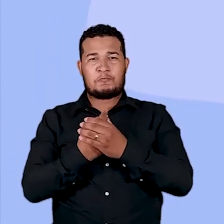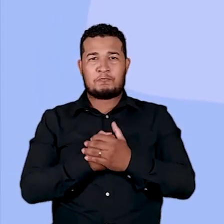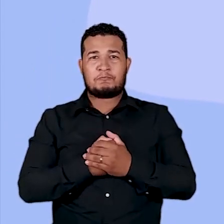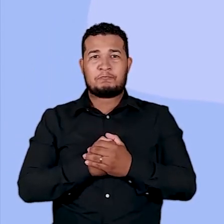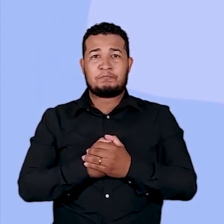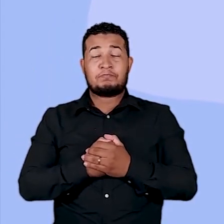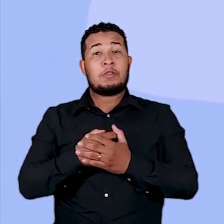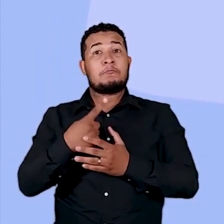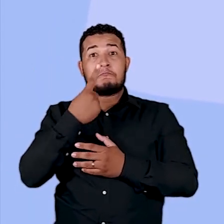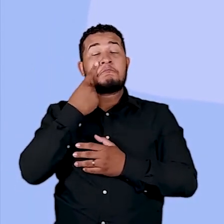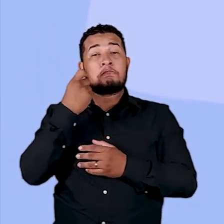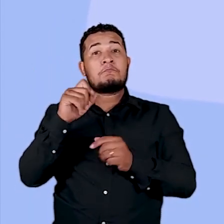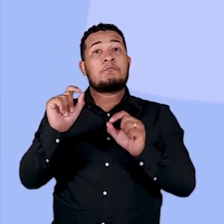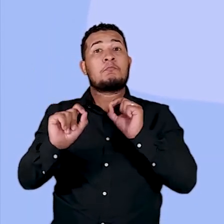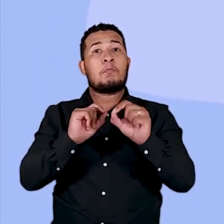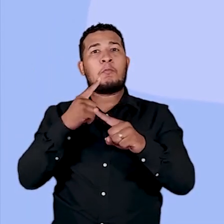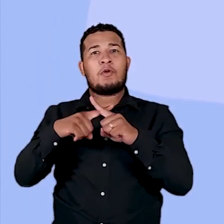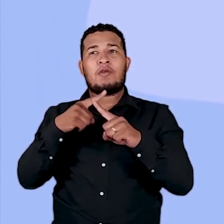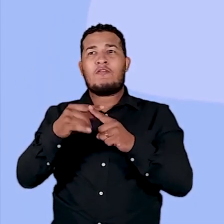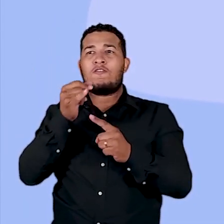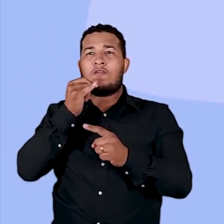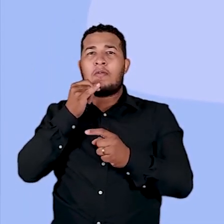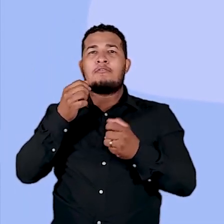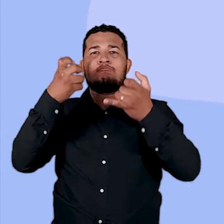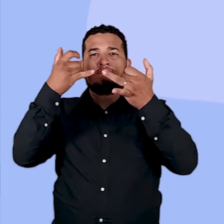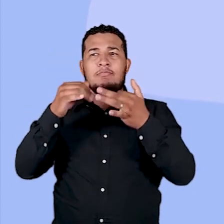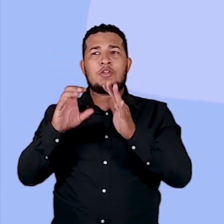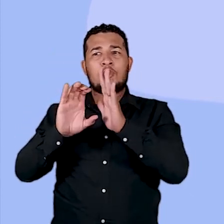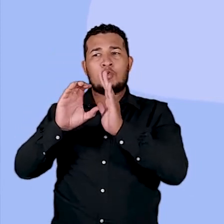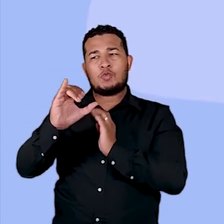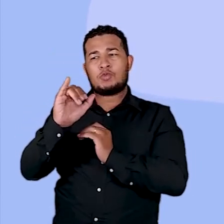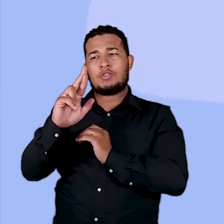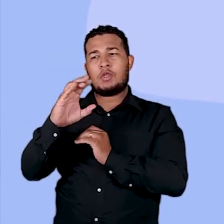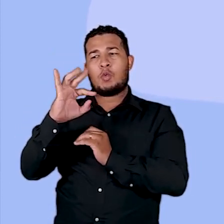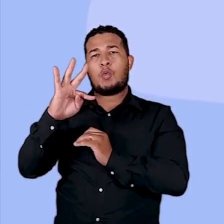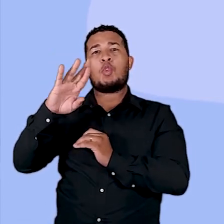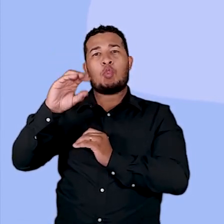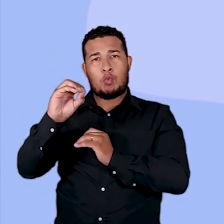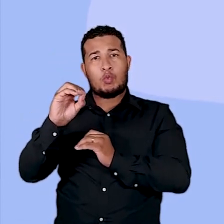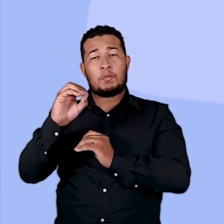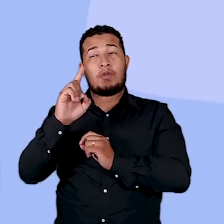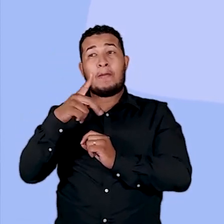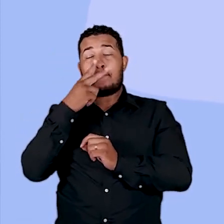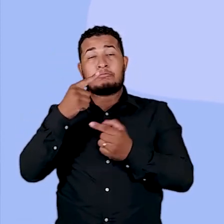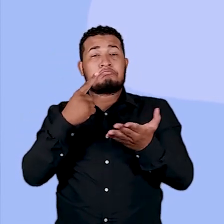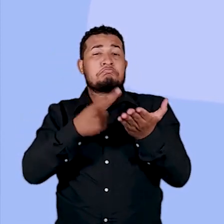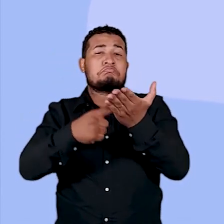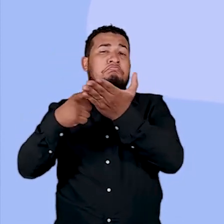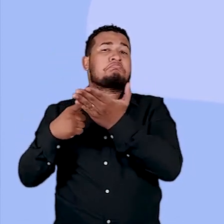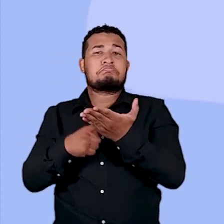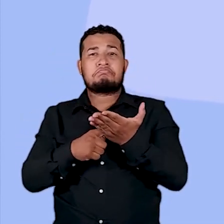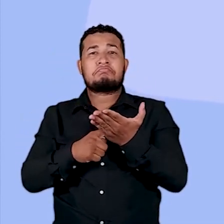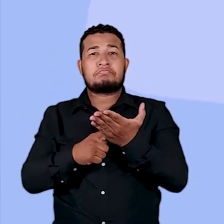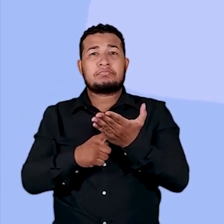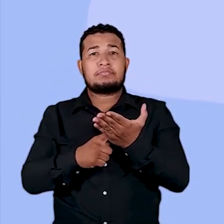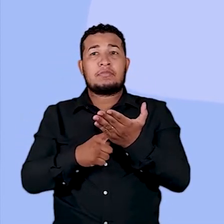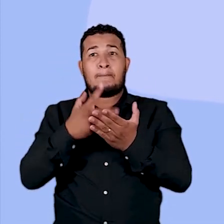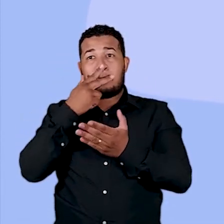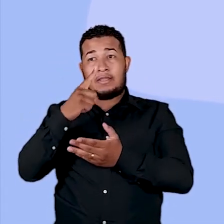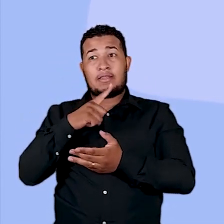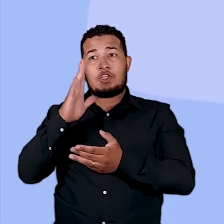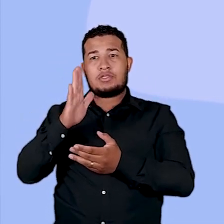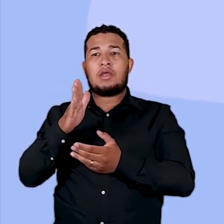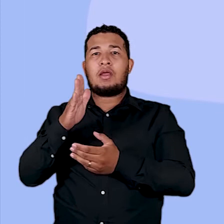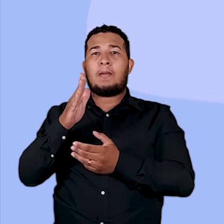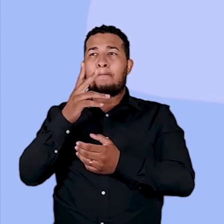E aí é interessante, galera, porque a gente fala que esse circuito aí, é um circuito convencional. Ele